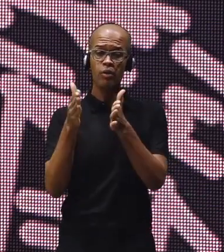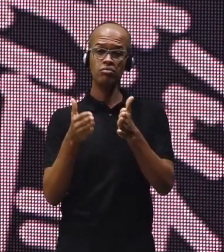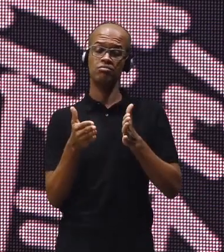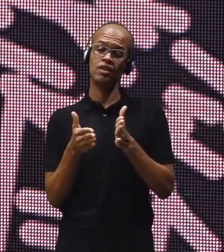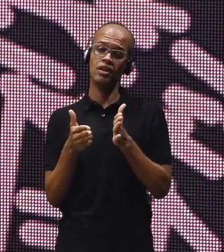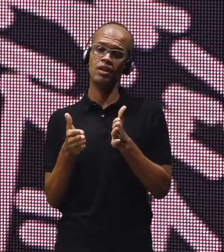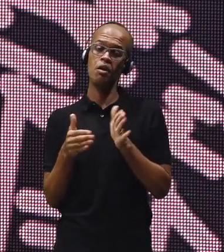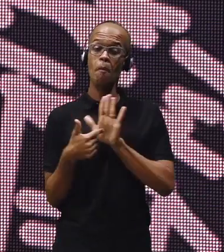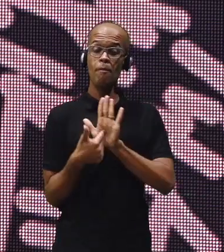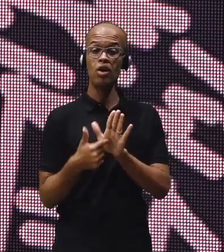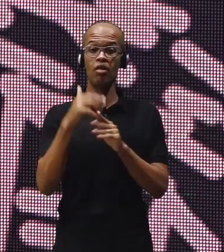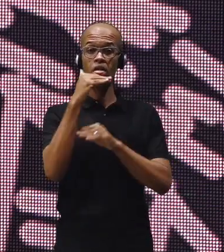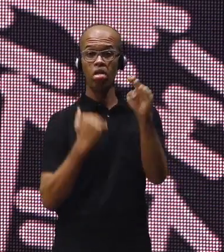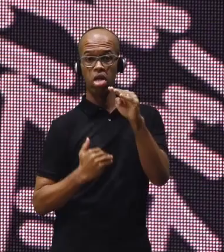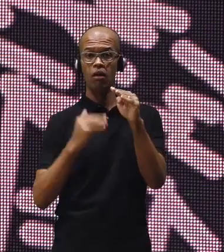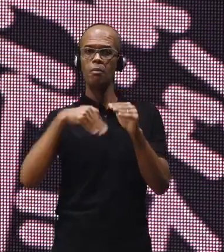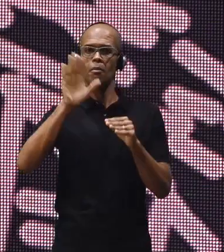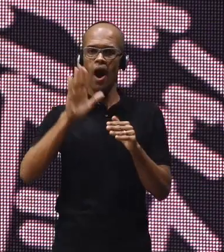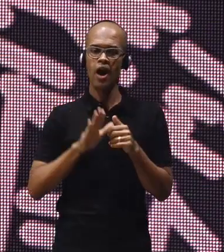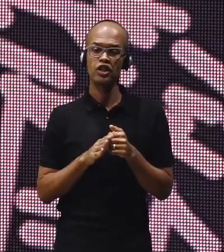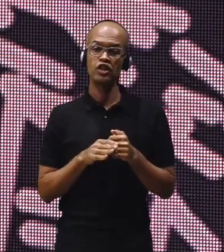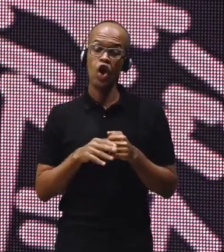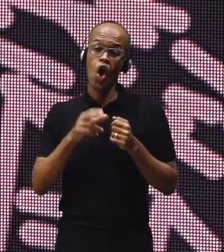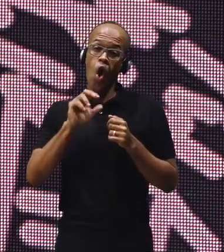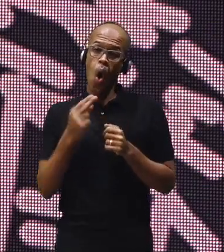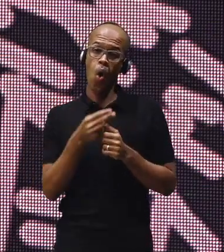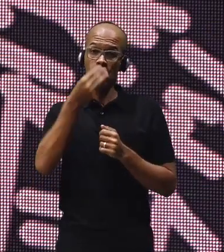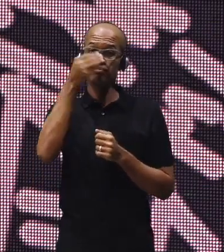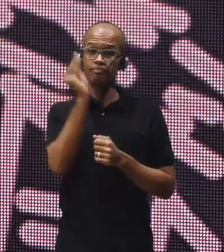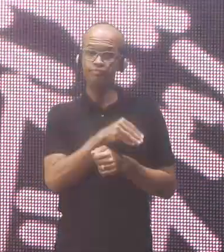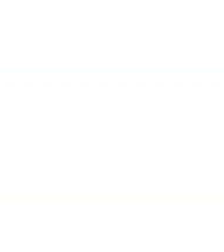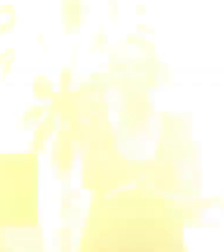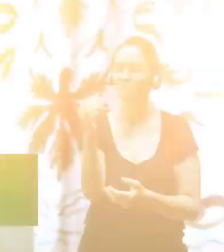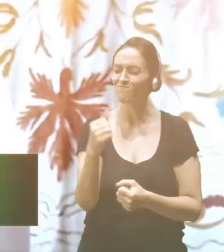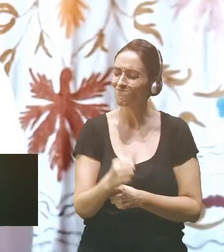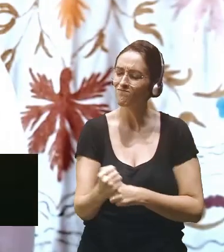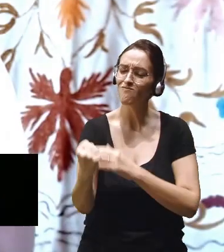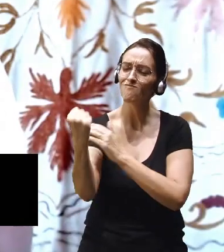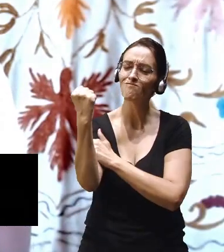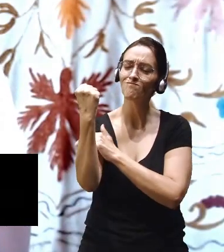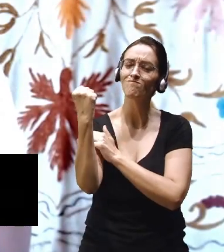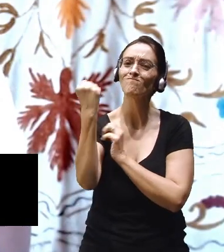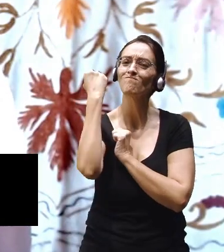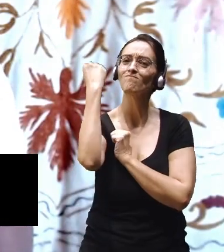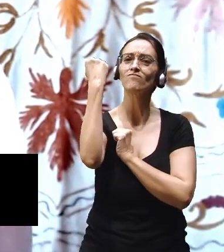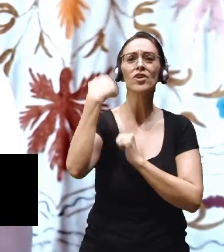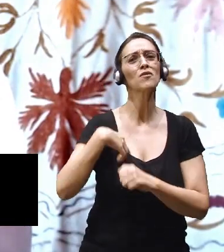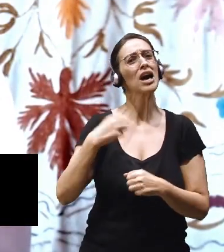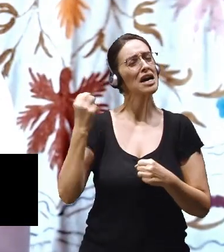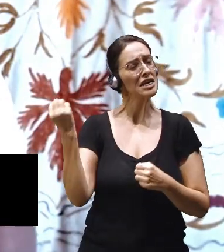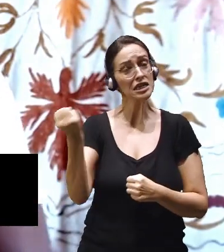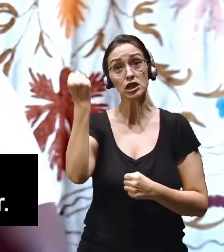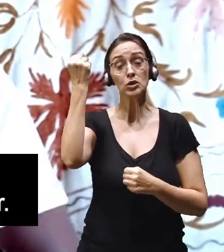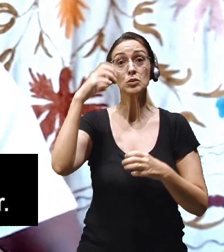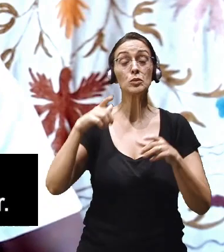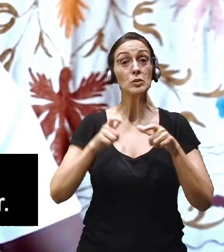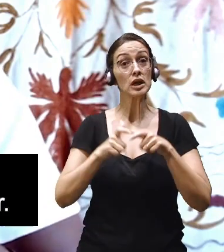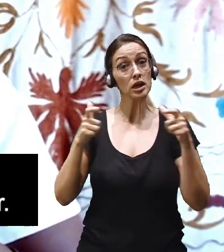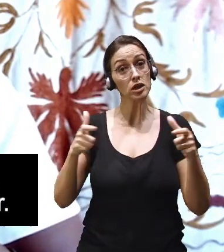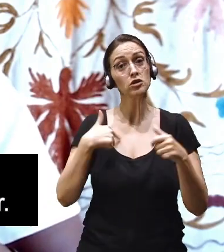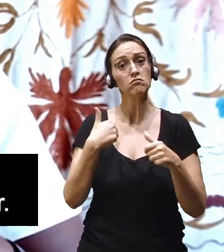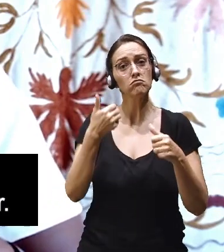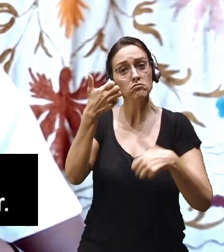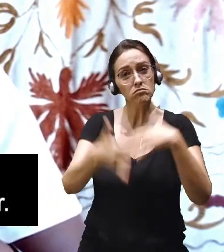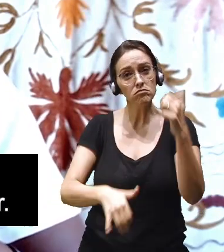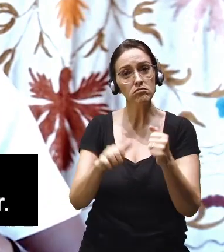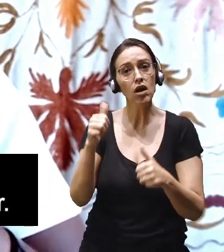aprofundado desigualdades ou que têm negado as diferenças. So let's talk about evaluators. For the most part,